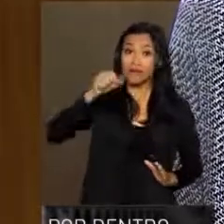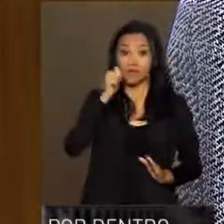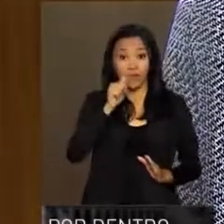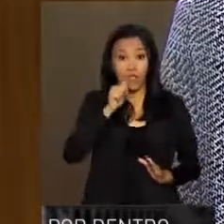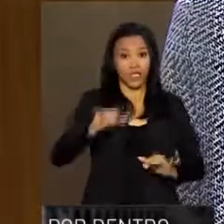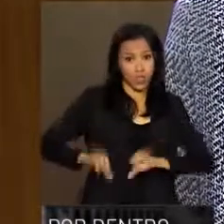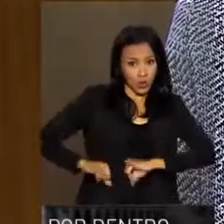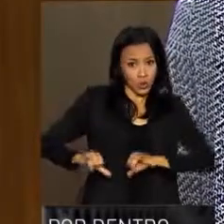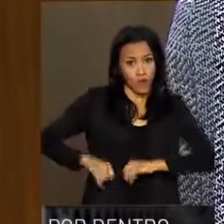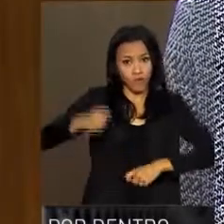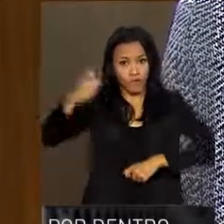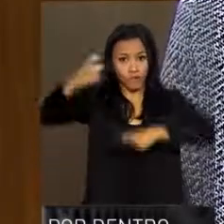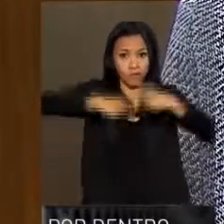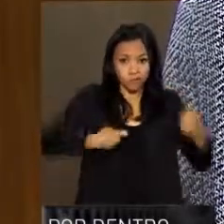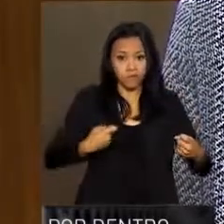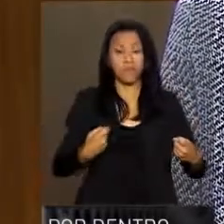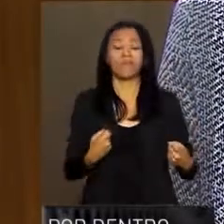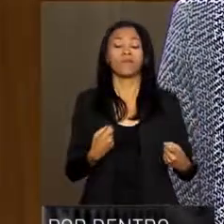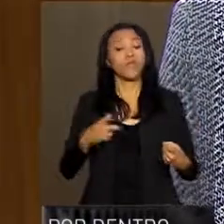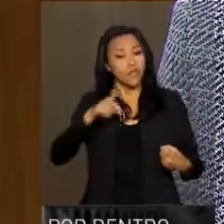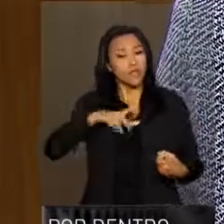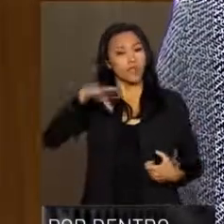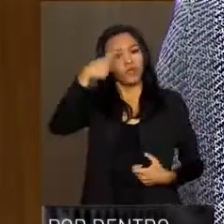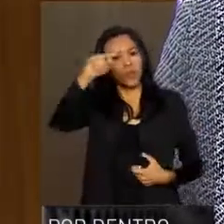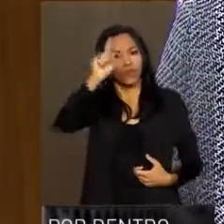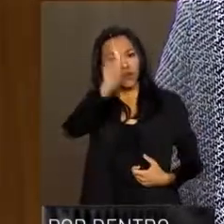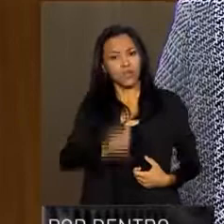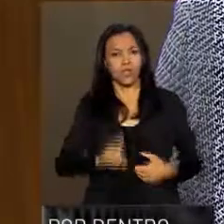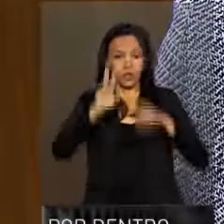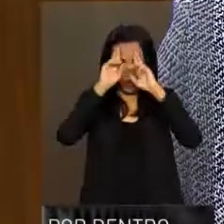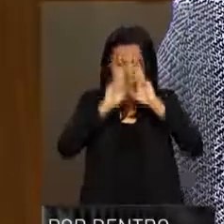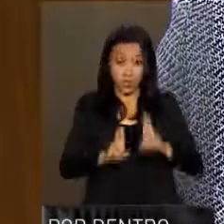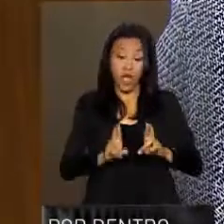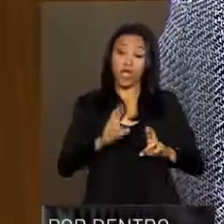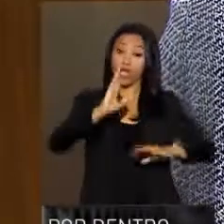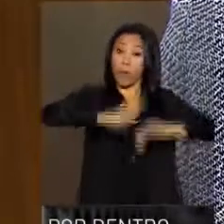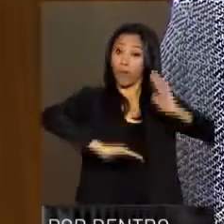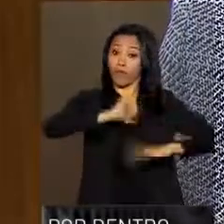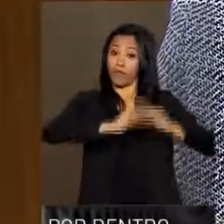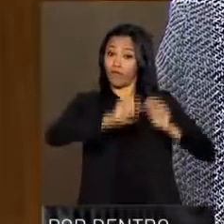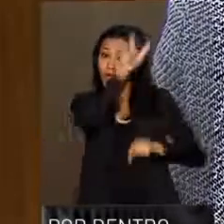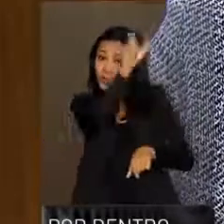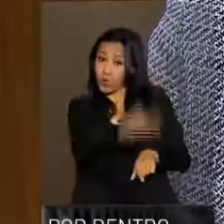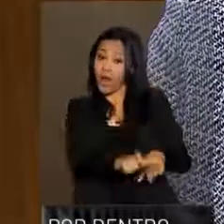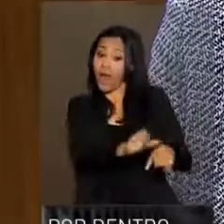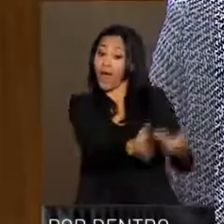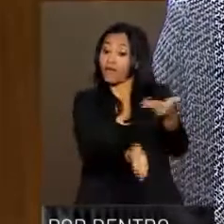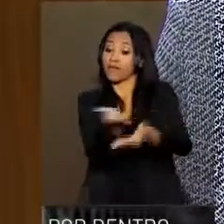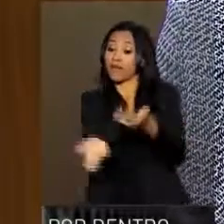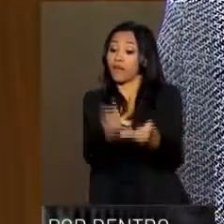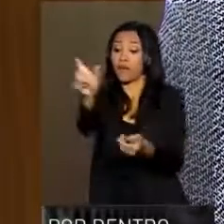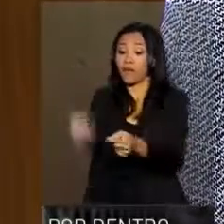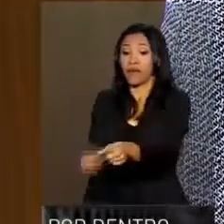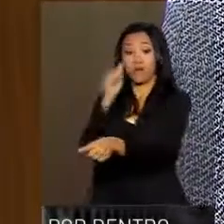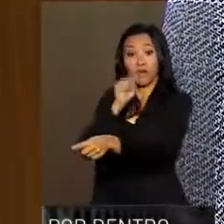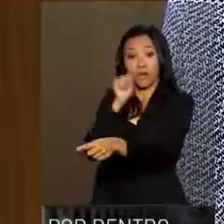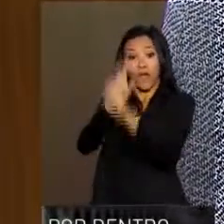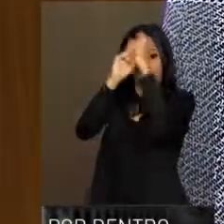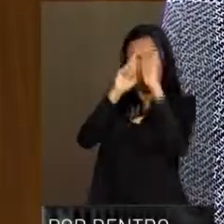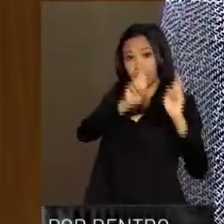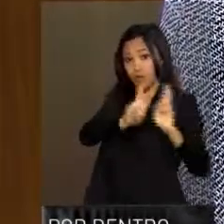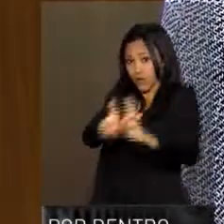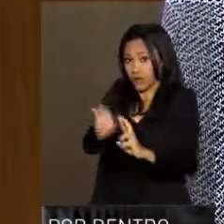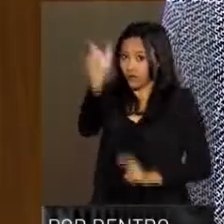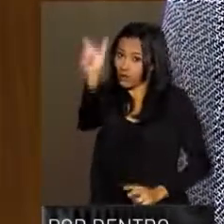para que ela tenha o seu direito respeitado que esse profissional a tenda com dignidade em relação à questão do aborto